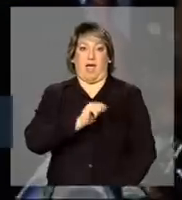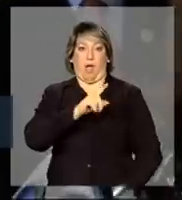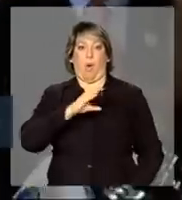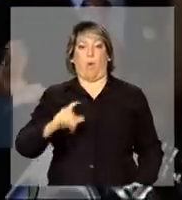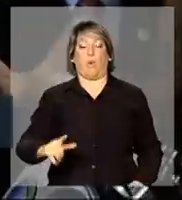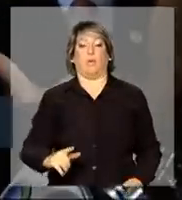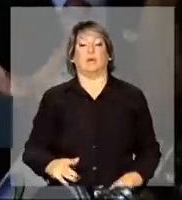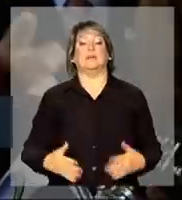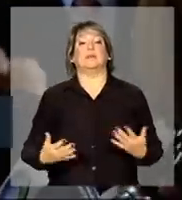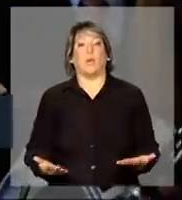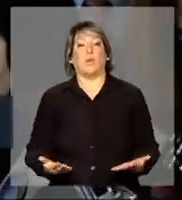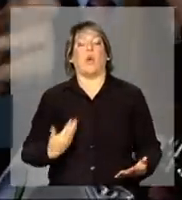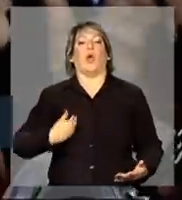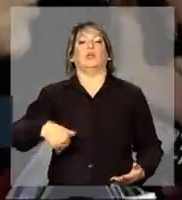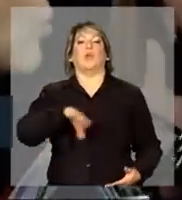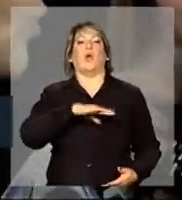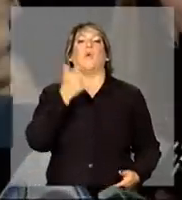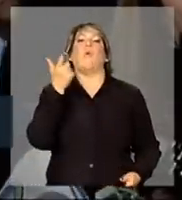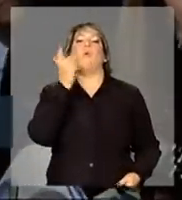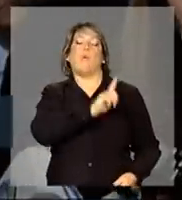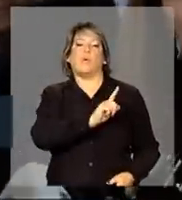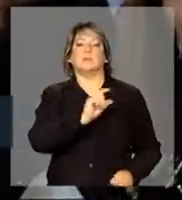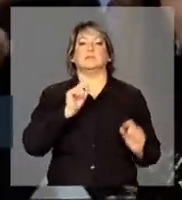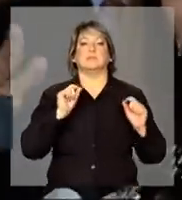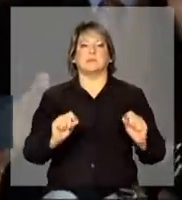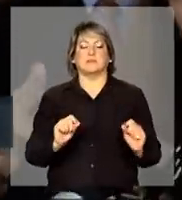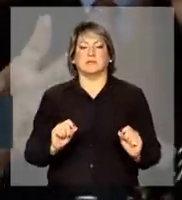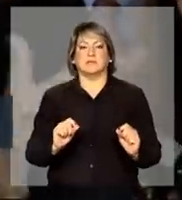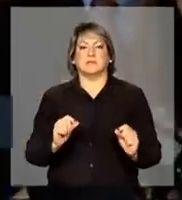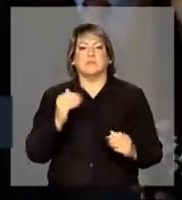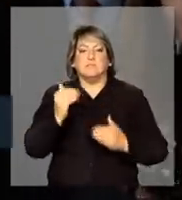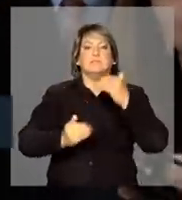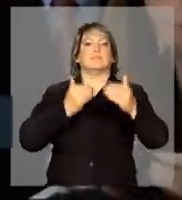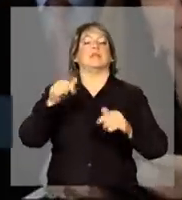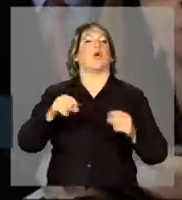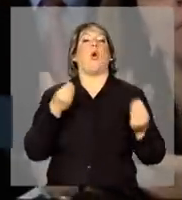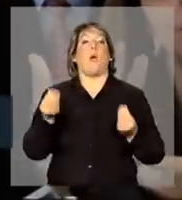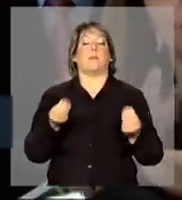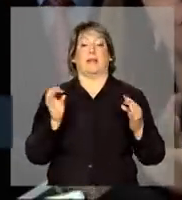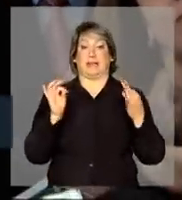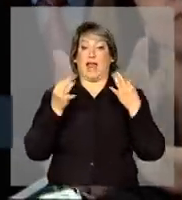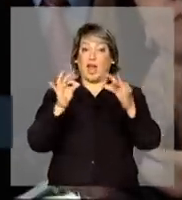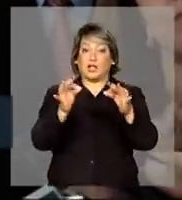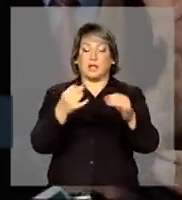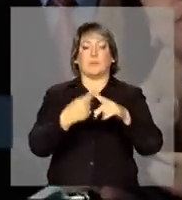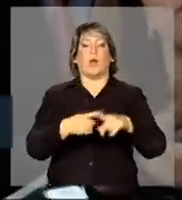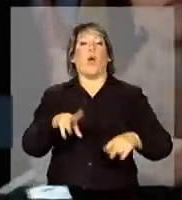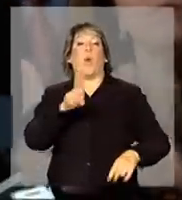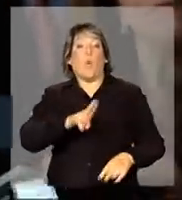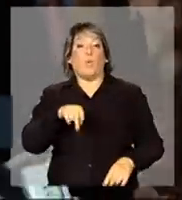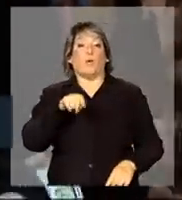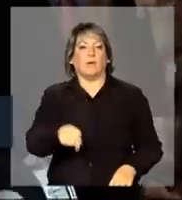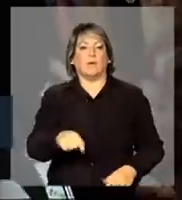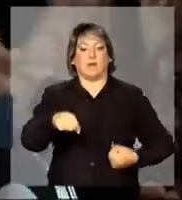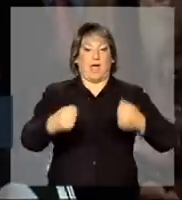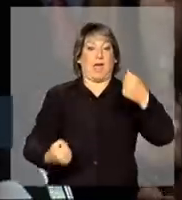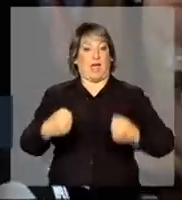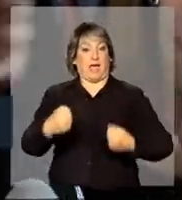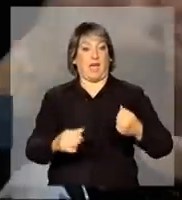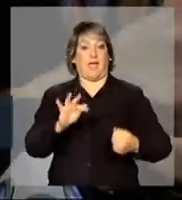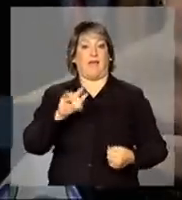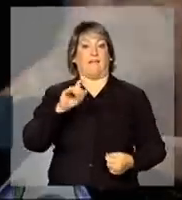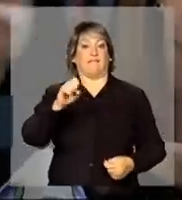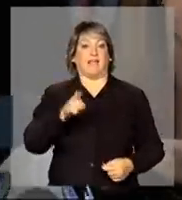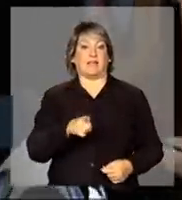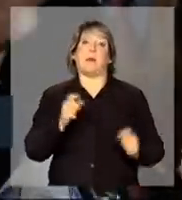nós conseguimos superar isso. Como? Através de uma tecnologia, que é o uso do carro flex fuel. Você,